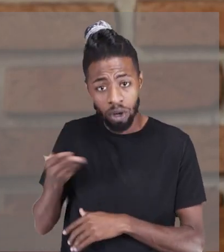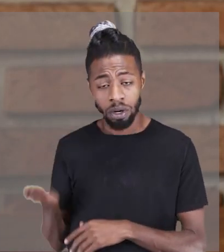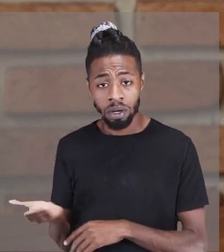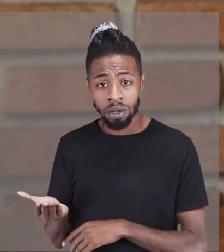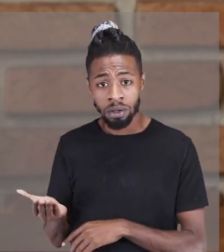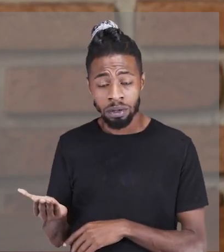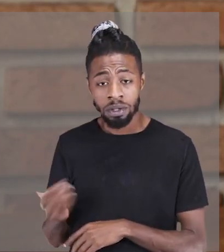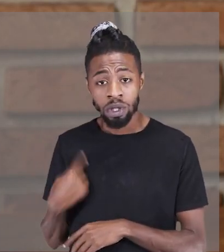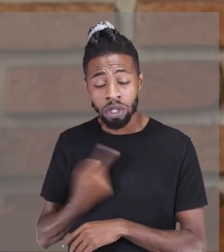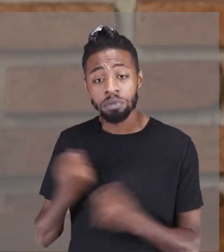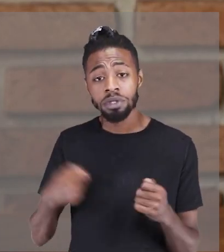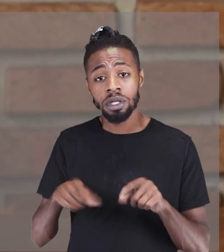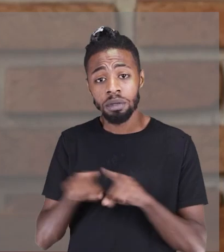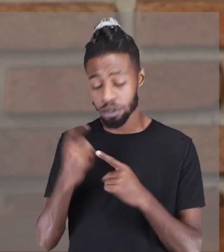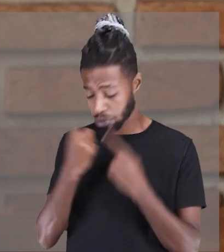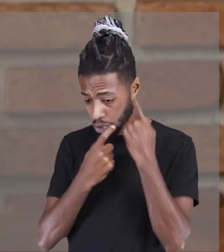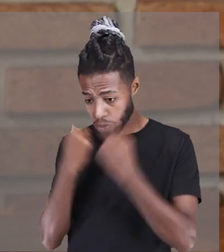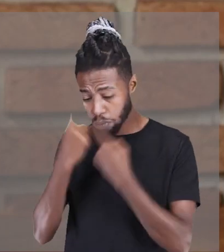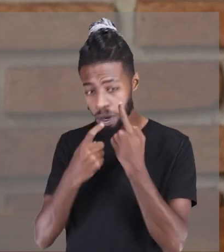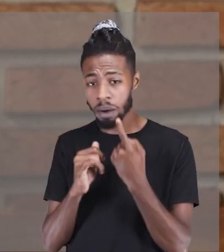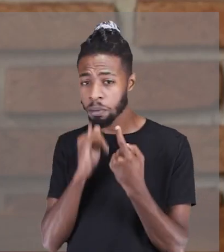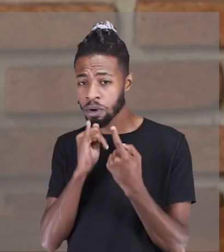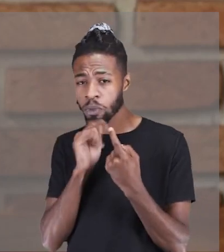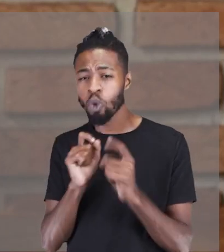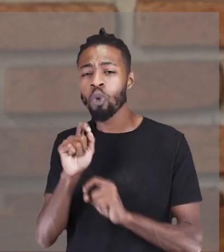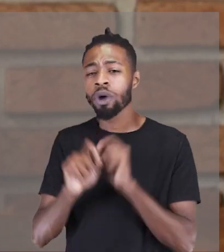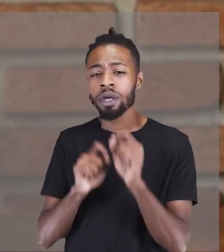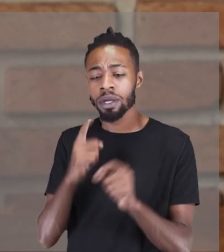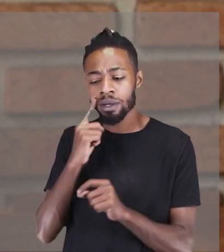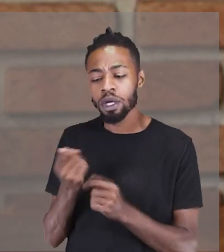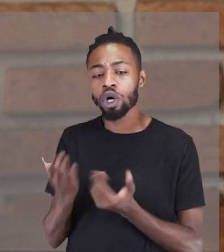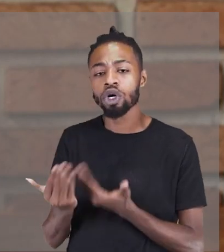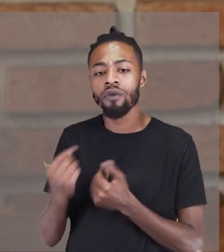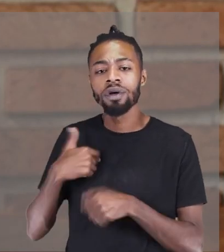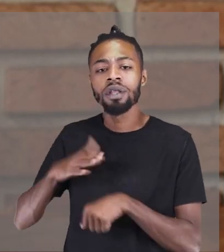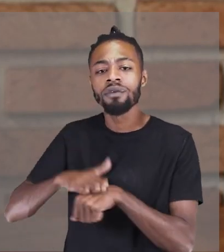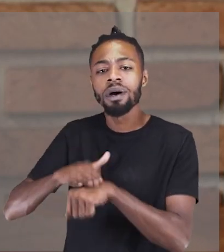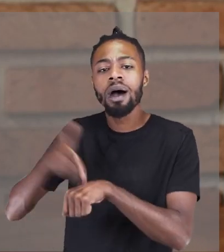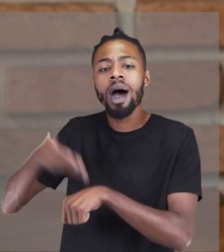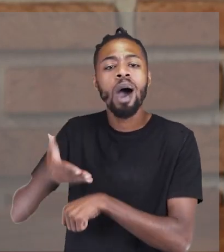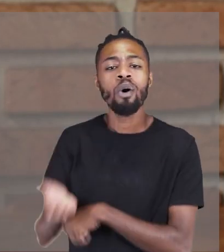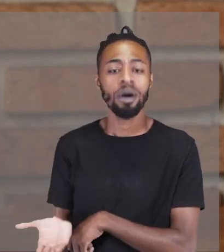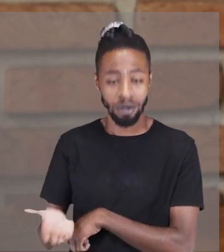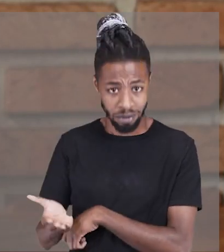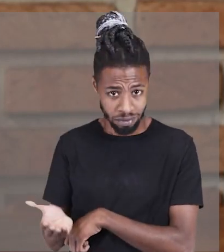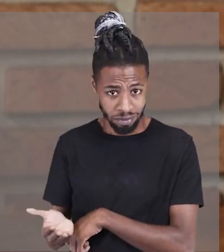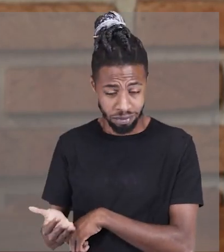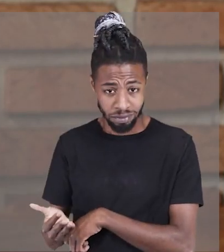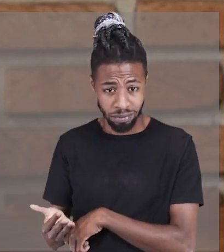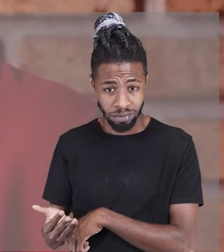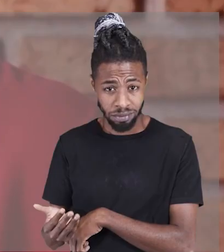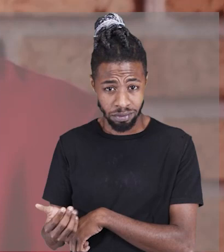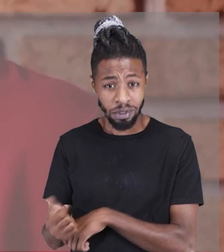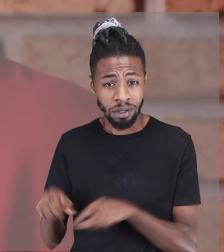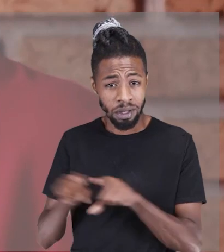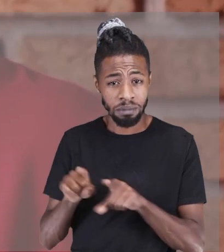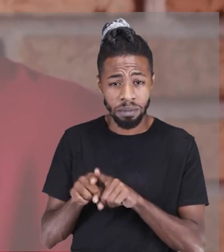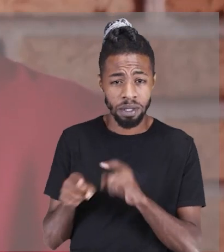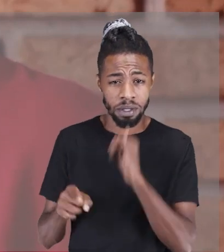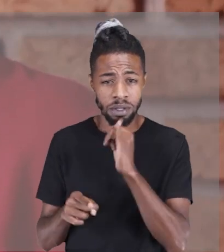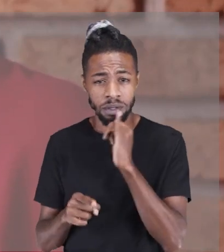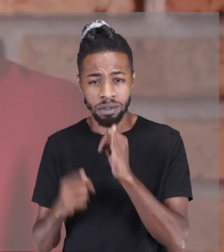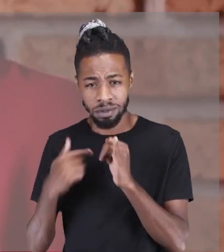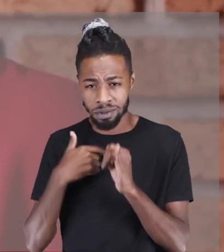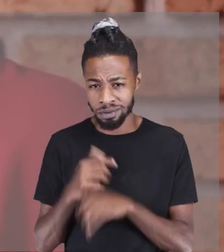ser vivenciado no presente. A gente também precisa se preocupar com o que esse jovem está fazendo agora.